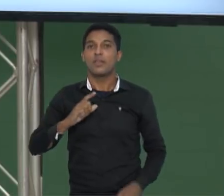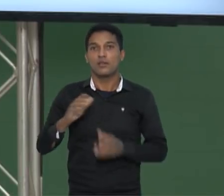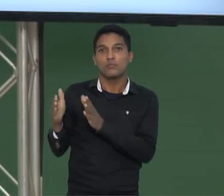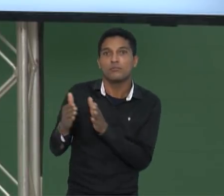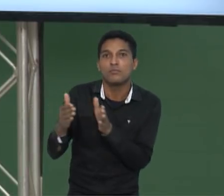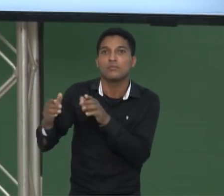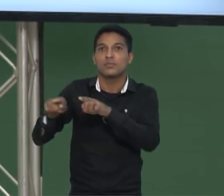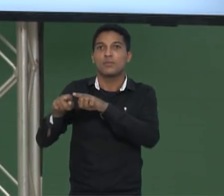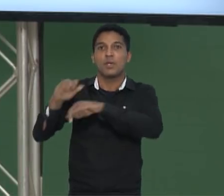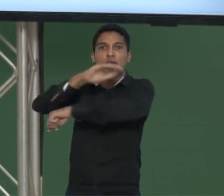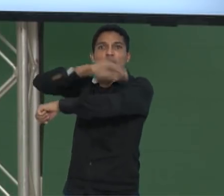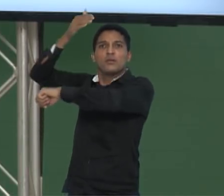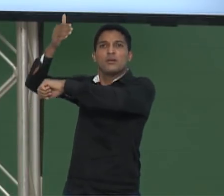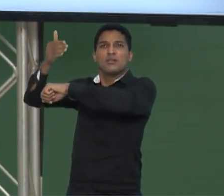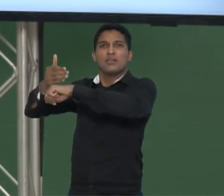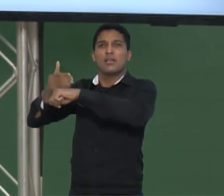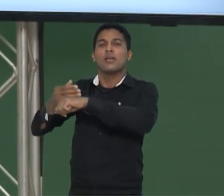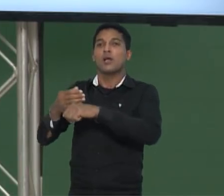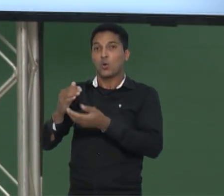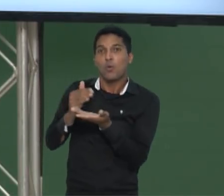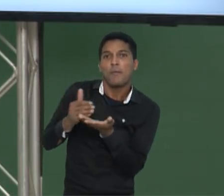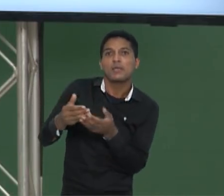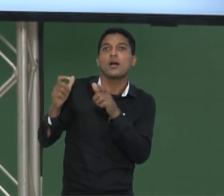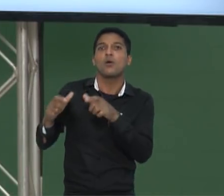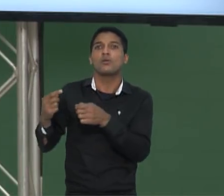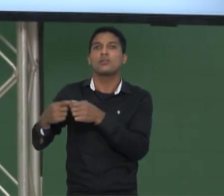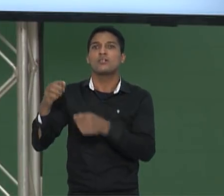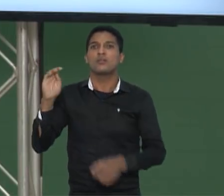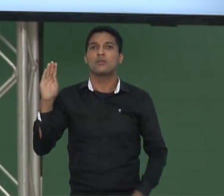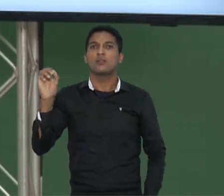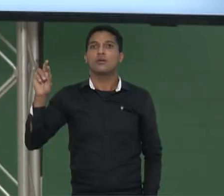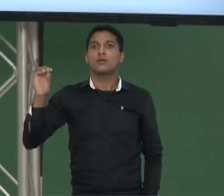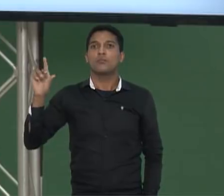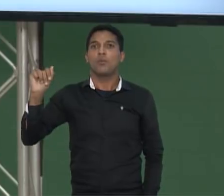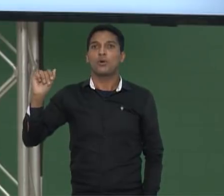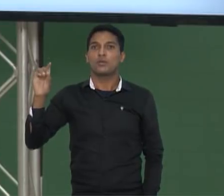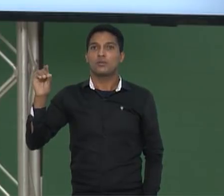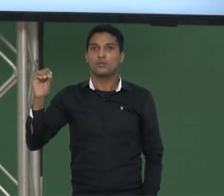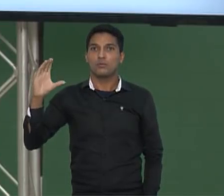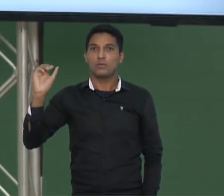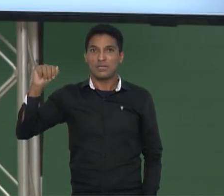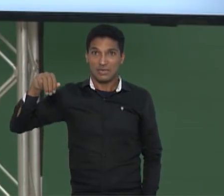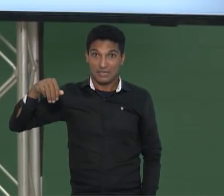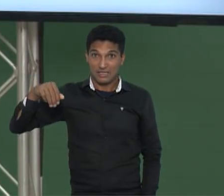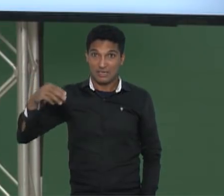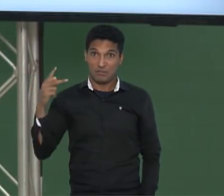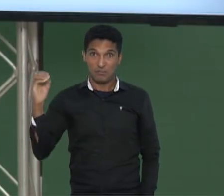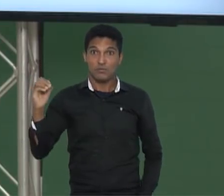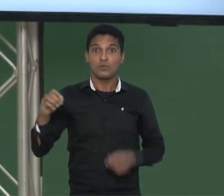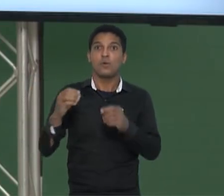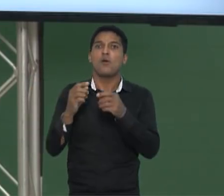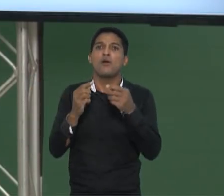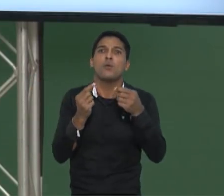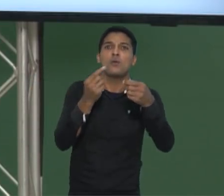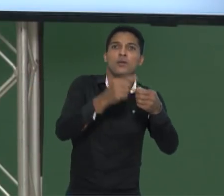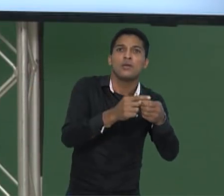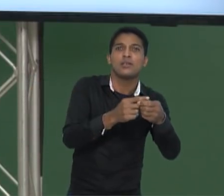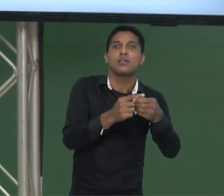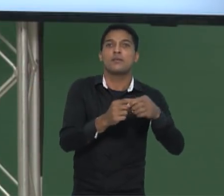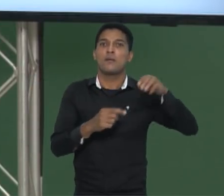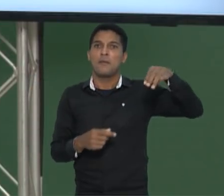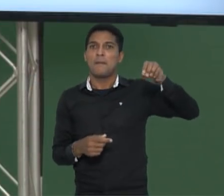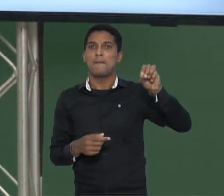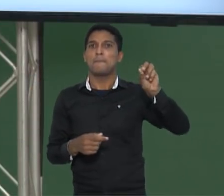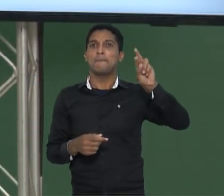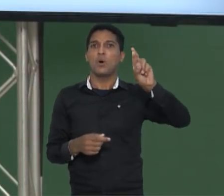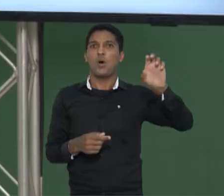bem próximo de Morretes. Também essa é uma atividade de montanhismo. E por